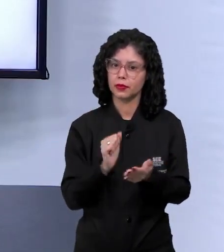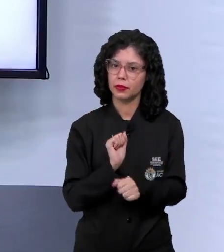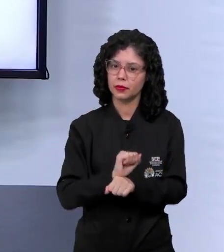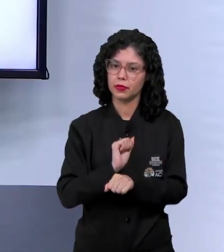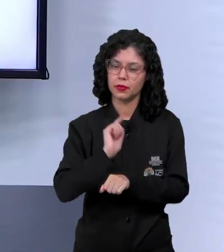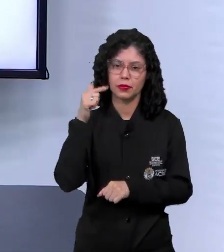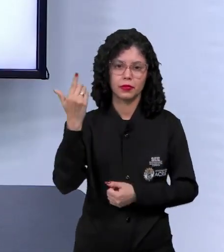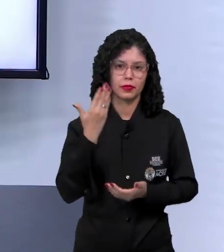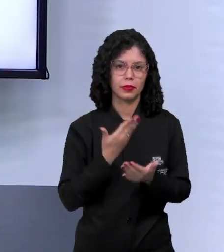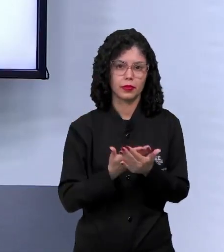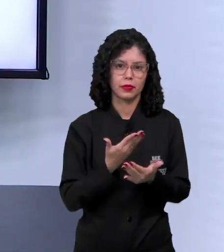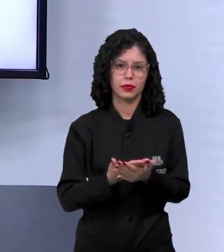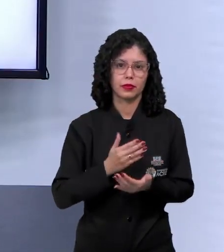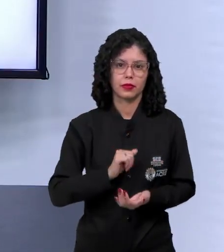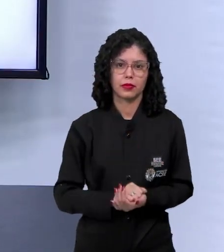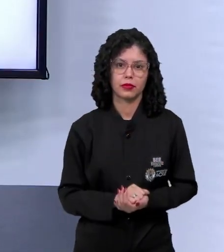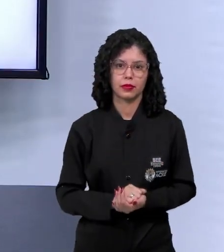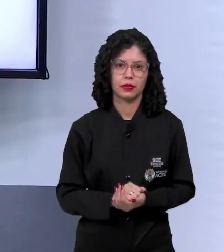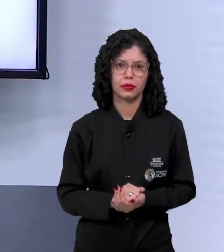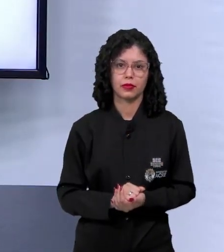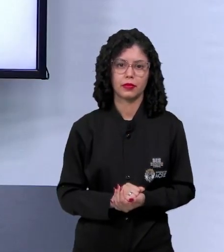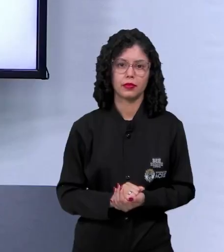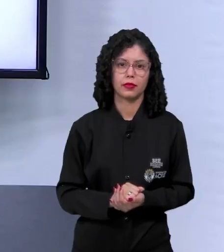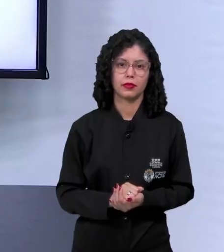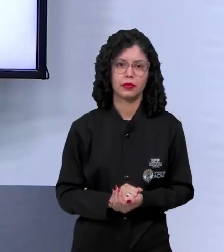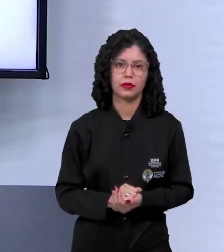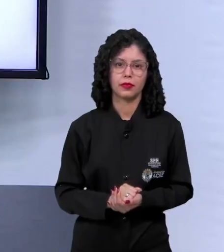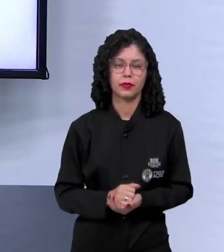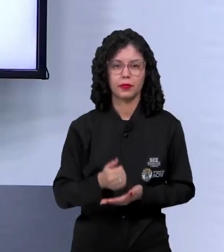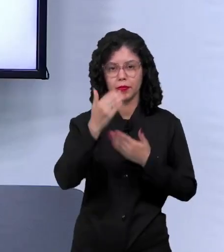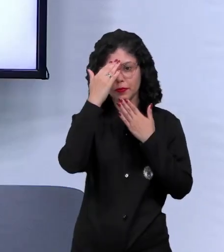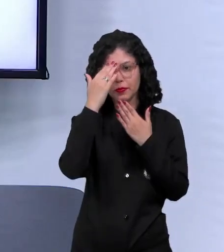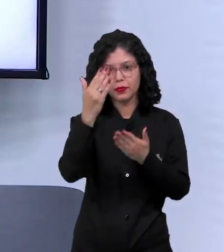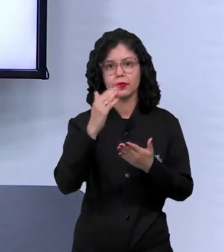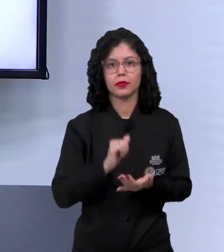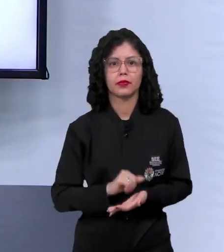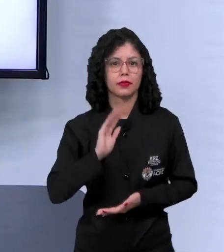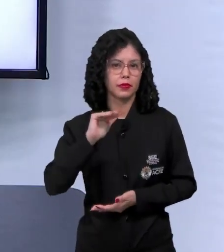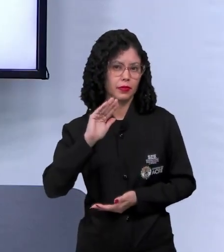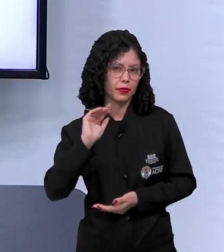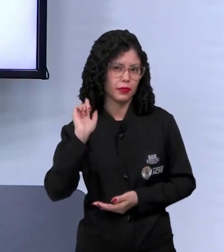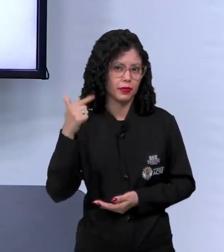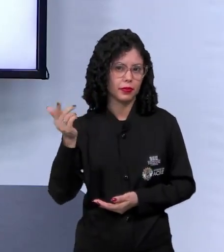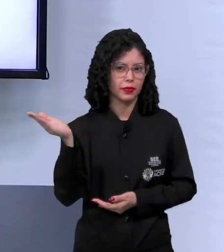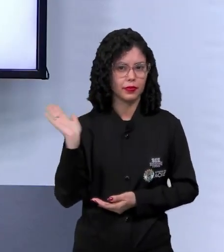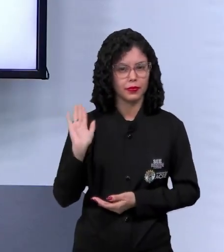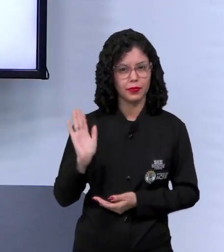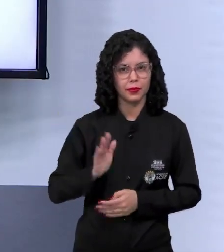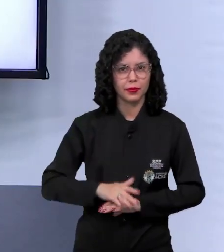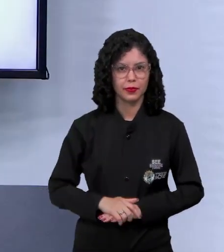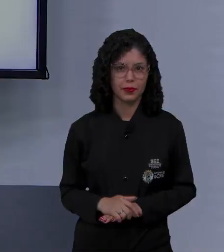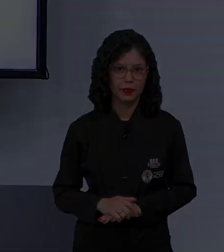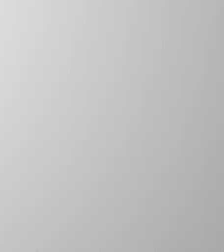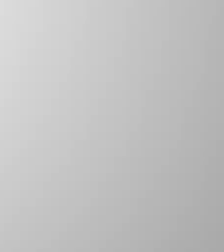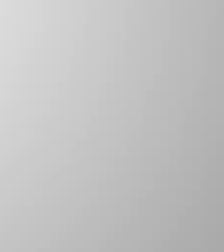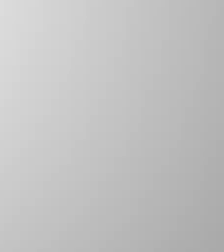nas nossas próximas aulas. Então, eu deixo aqui o meu muito obrigado e até mais. Tchau, tchau!